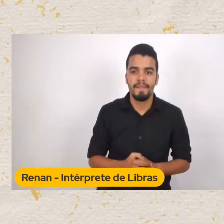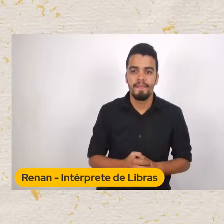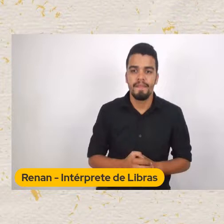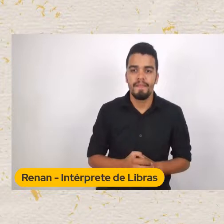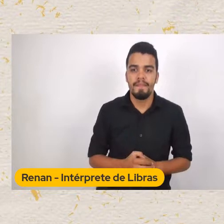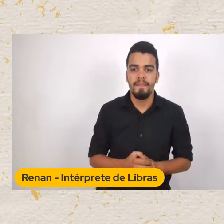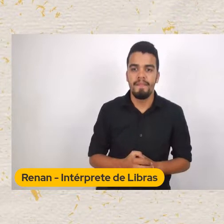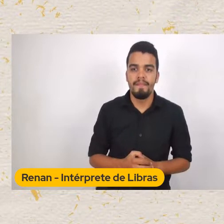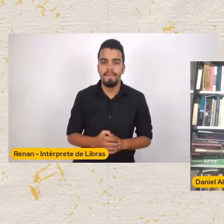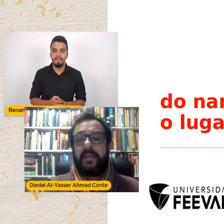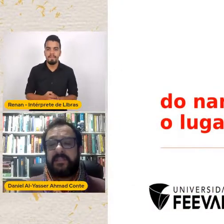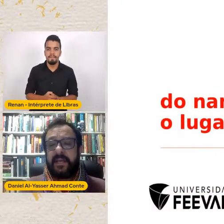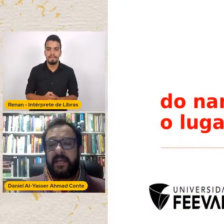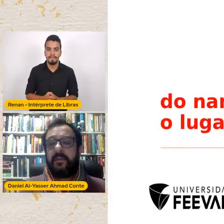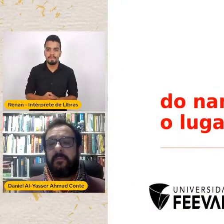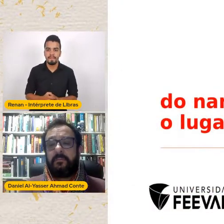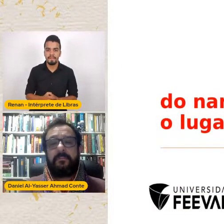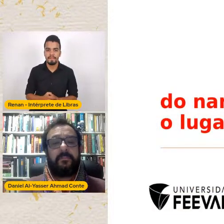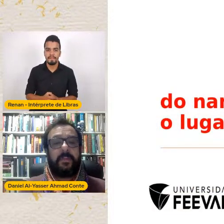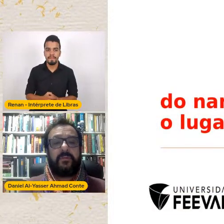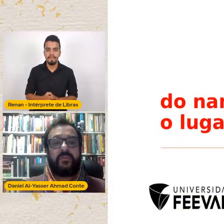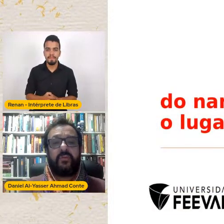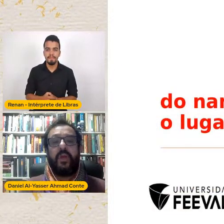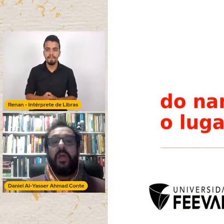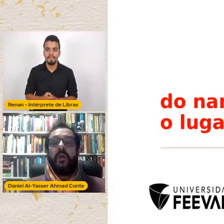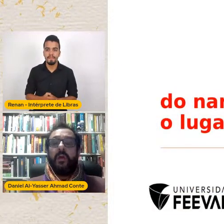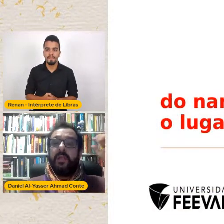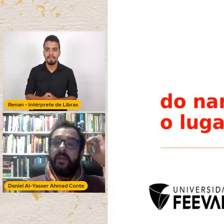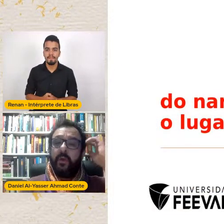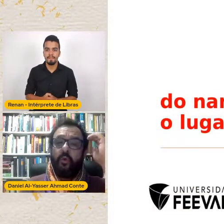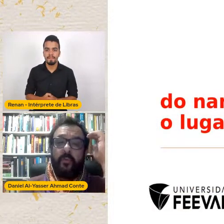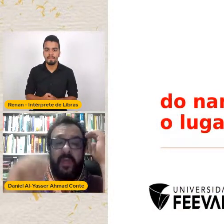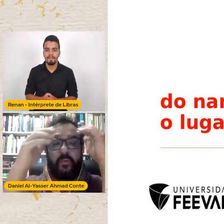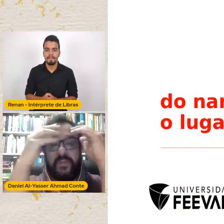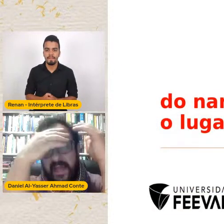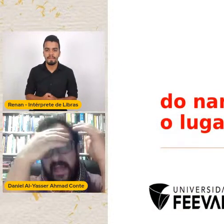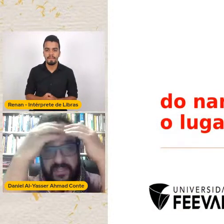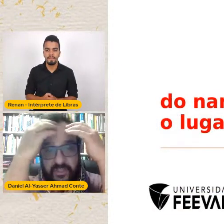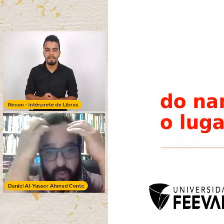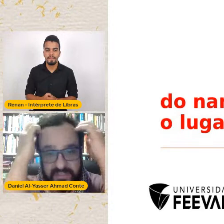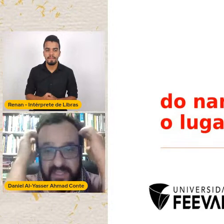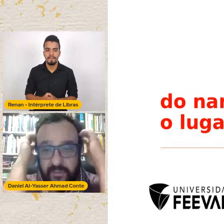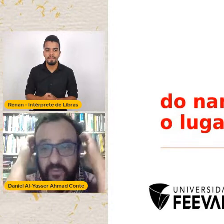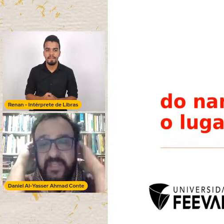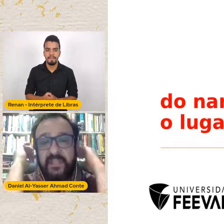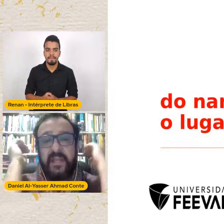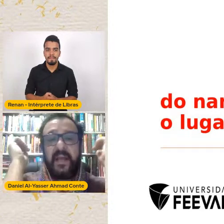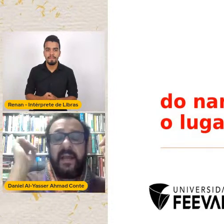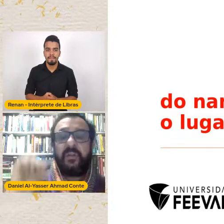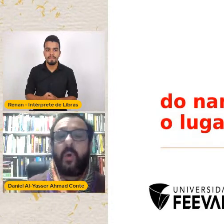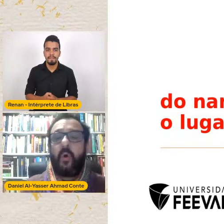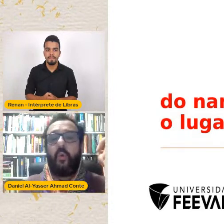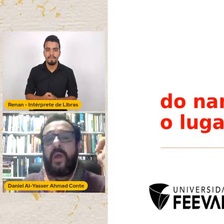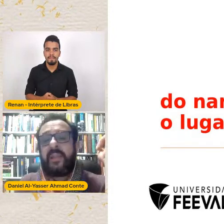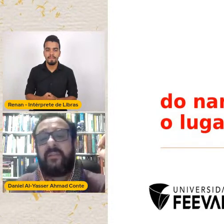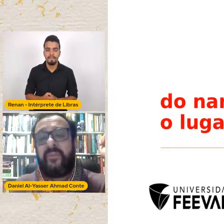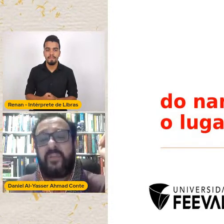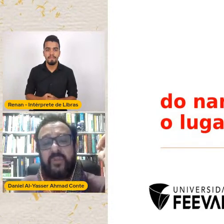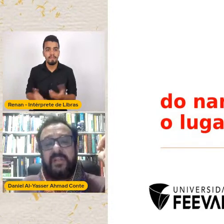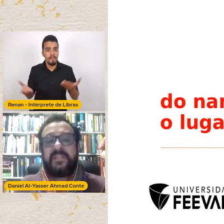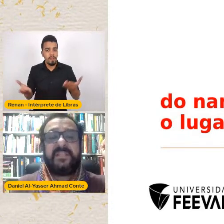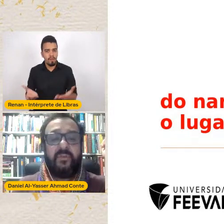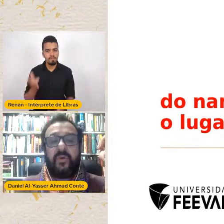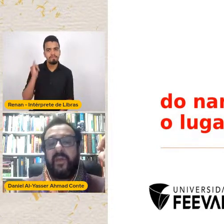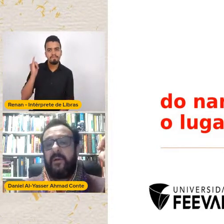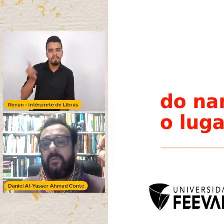Daí fica melhor É Isaac Isso Então eu nomeio Do narrar-se Ou do ser narrado Qual o lugar Da